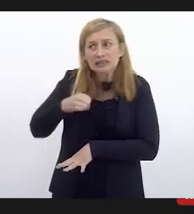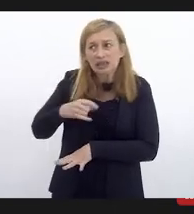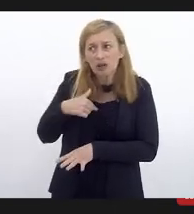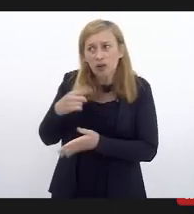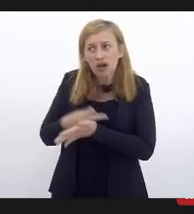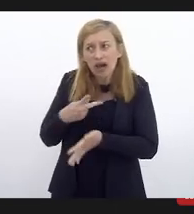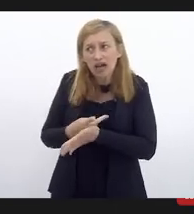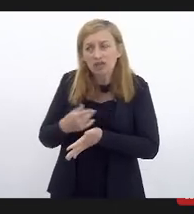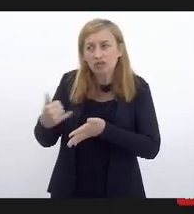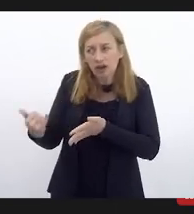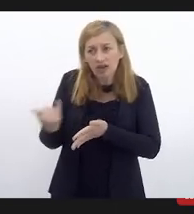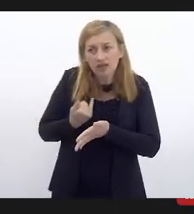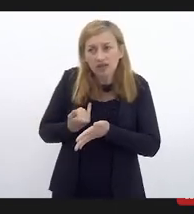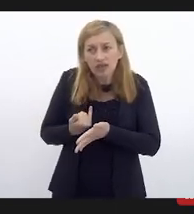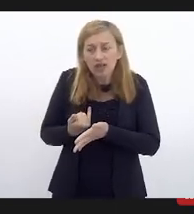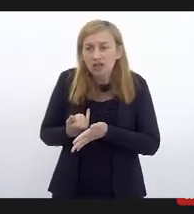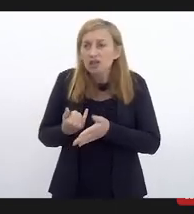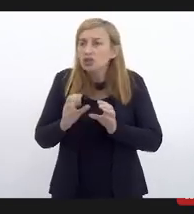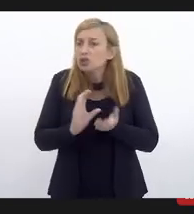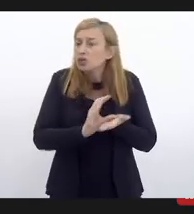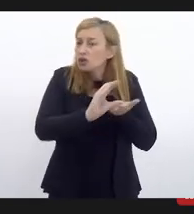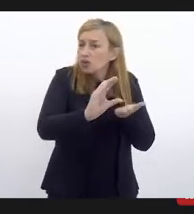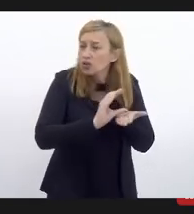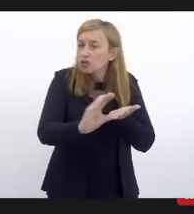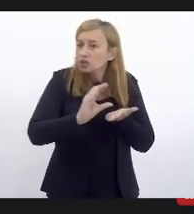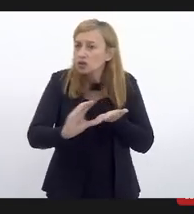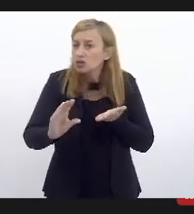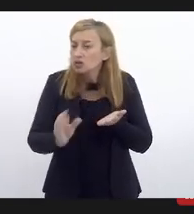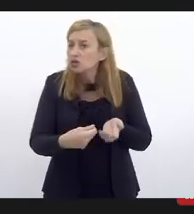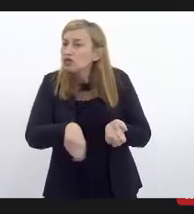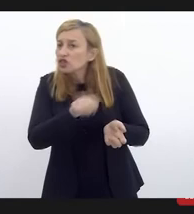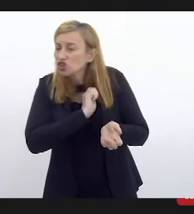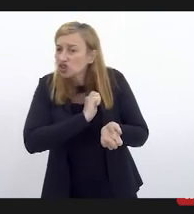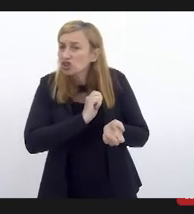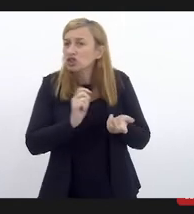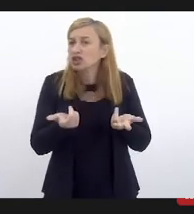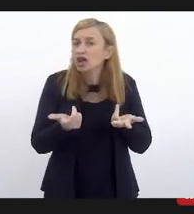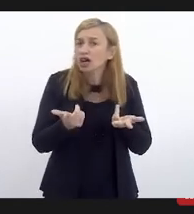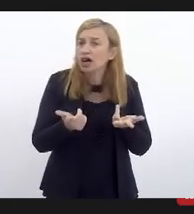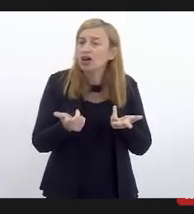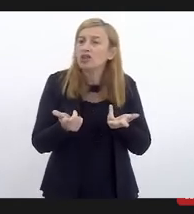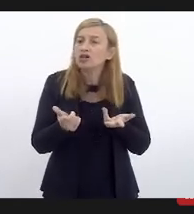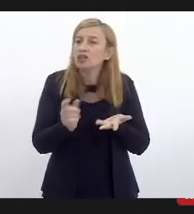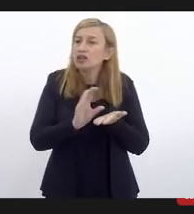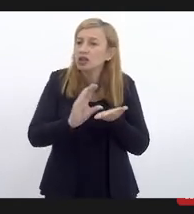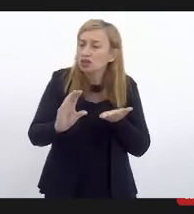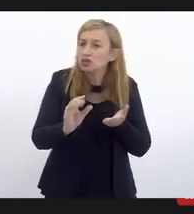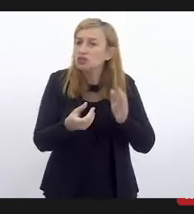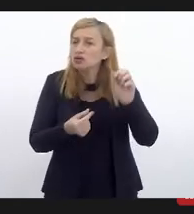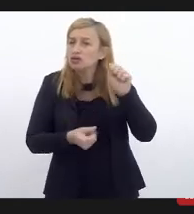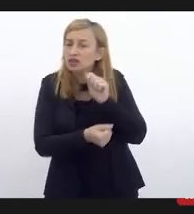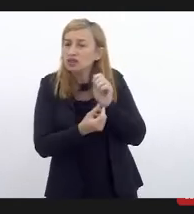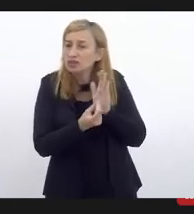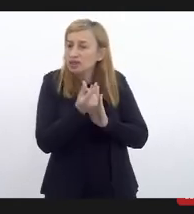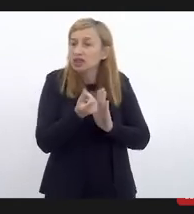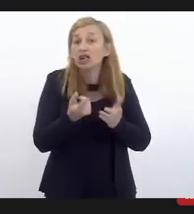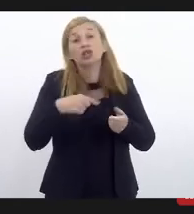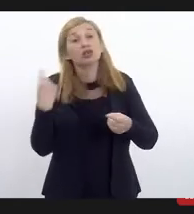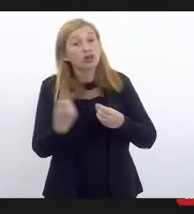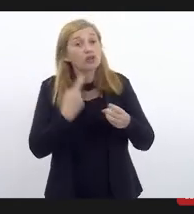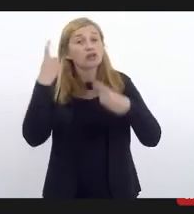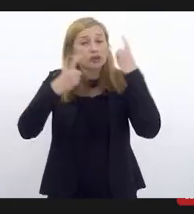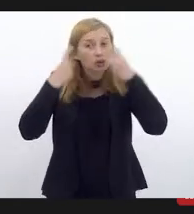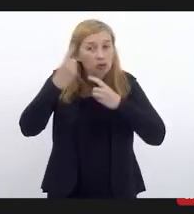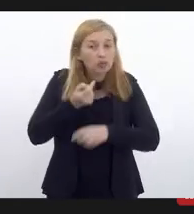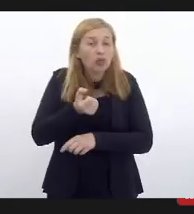errado, que os recursos sejam até aplicados em benefícios fiscais, benefícios creditícios, benefícios financeiros. Então, a gente fica um pouco preocupado, a gente